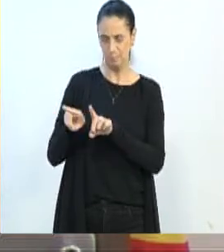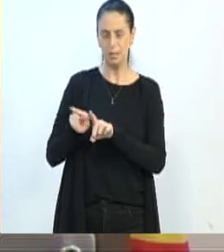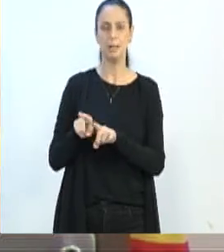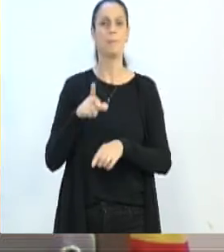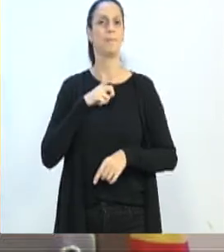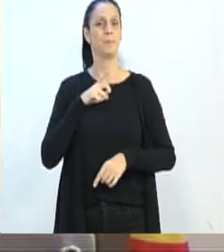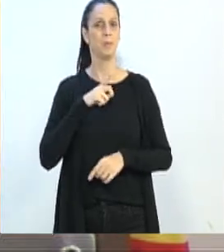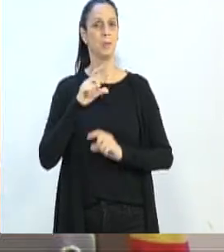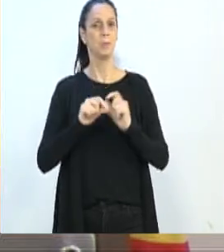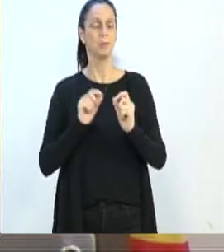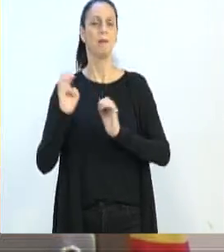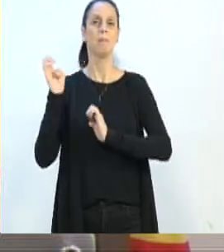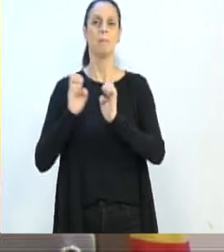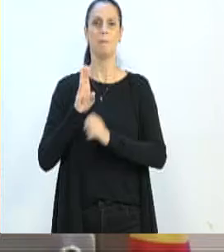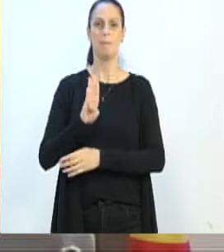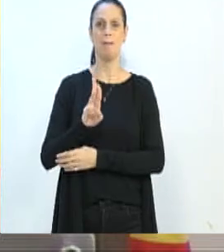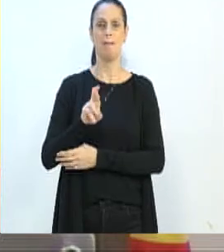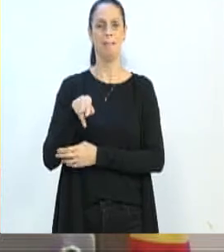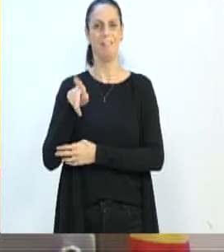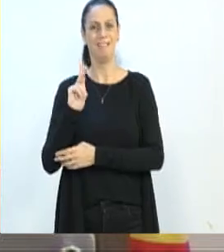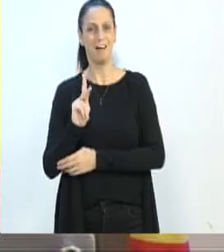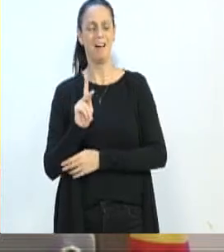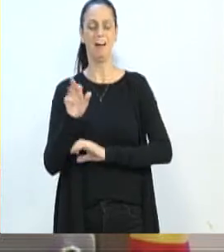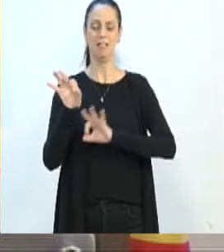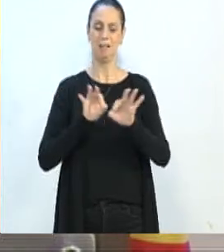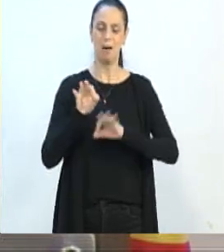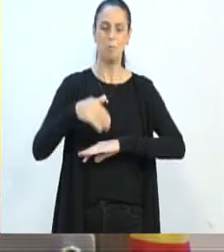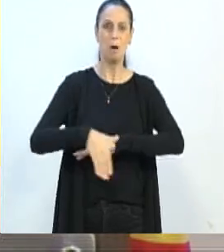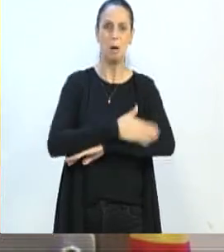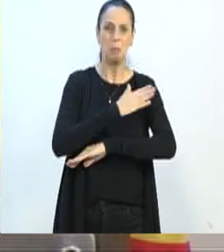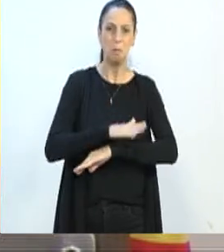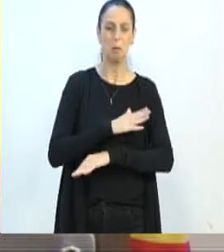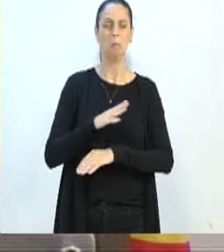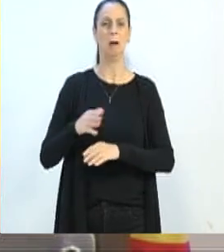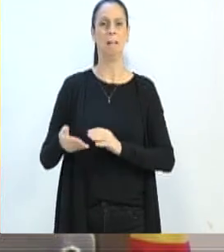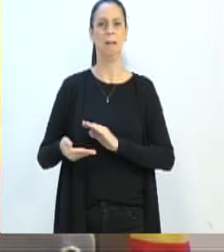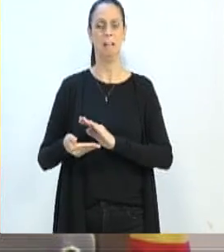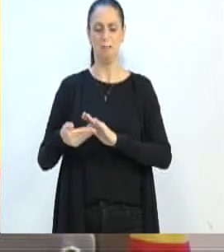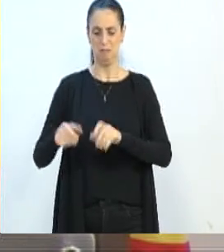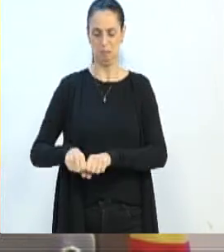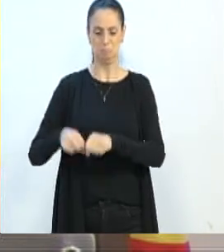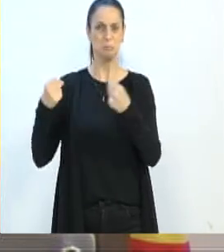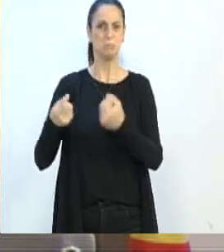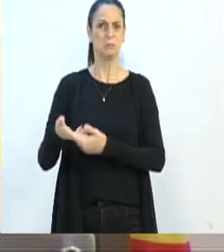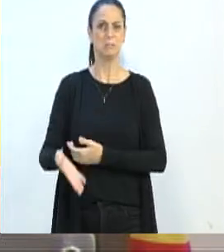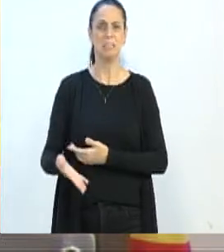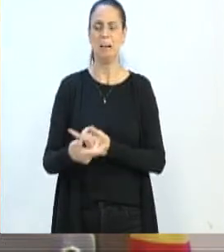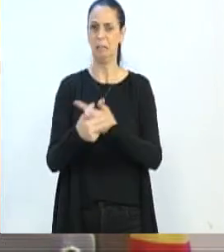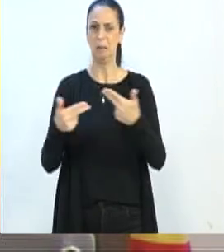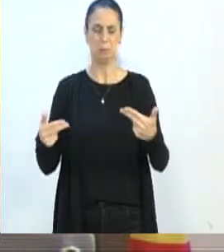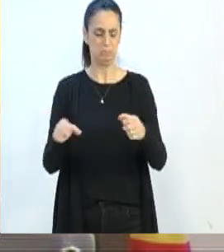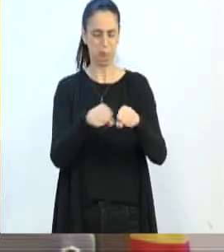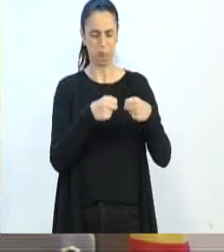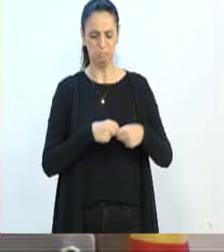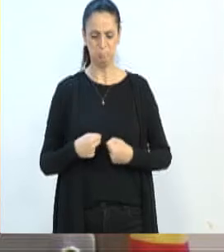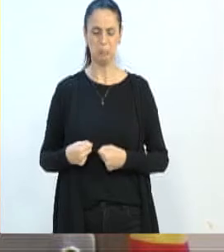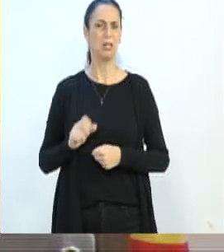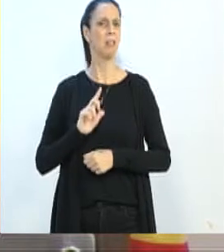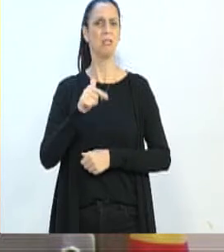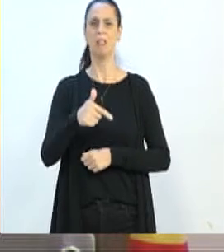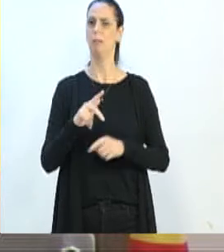fecha a rua bloqueia a rua buraco remendos crateras a situação da Ruth Caçador geralmente com Todas aquelas obras em andamento